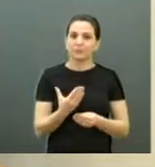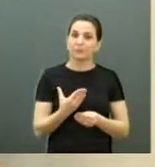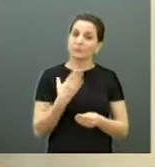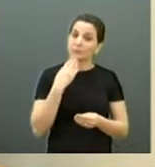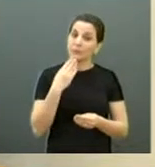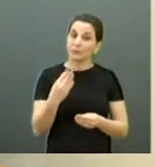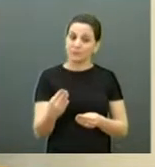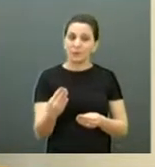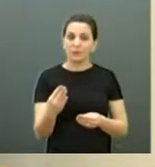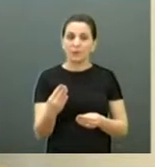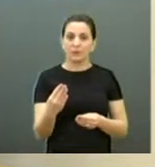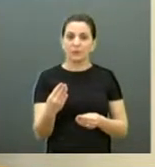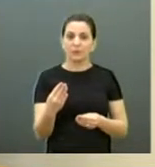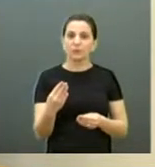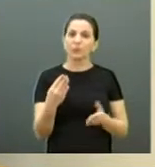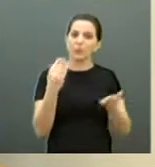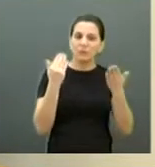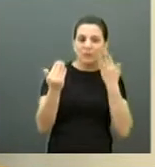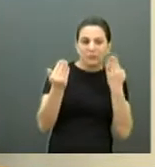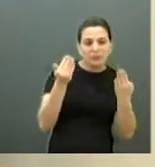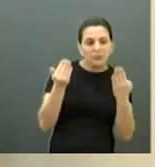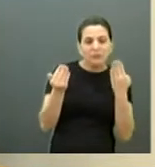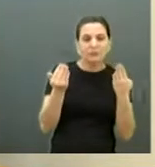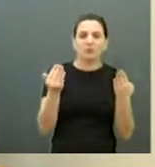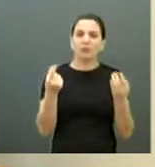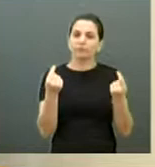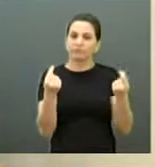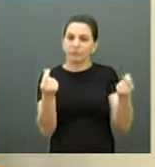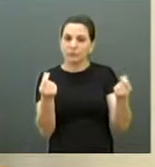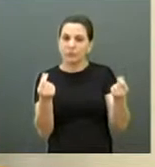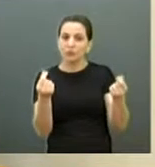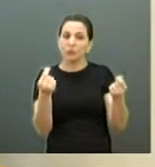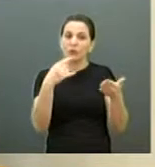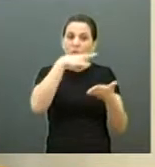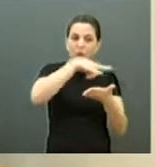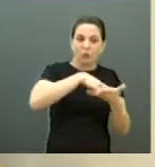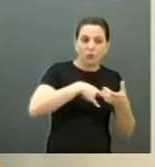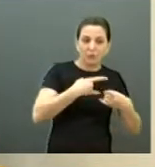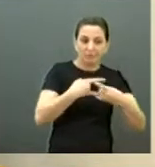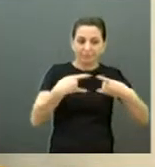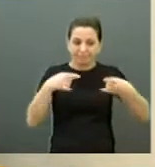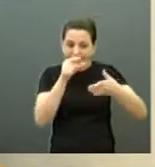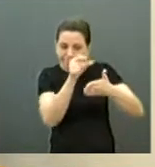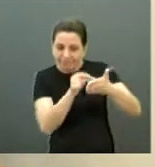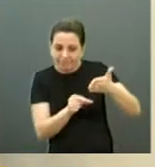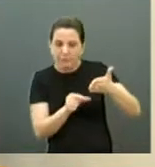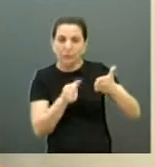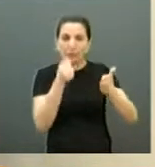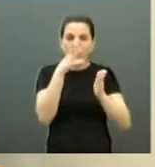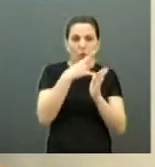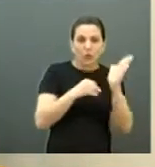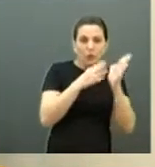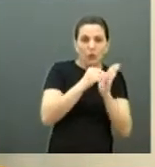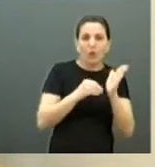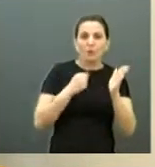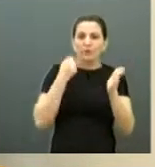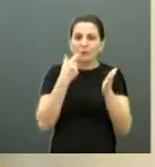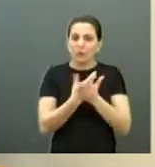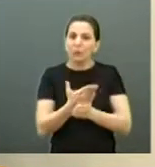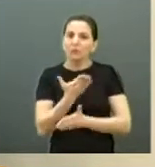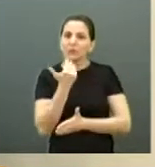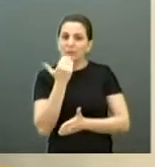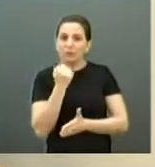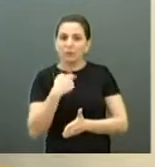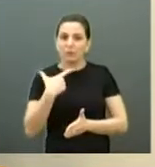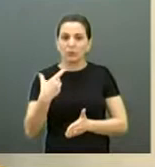solicitando as licitações as notas as cópias de todas as compras de alimentos só no ano